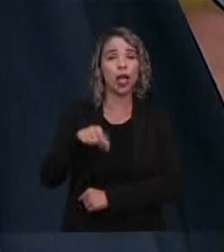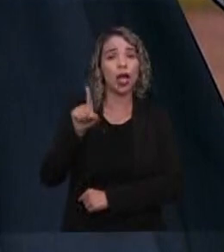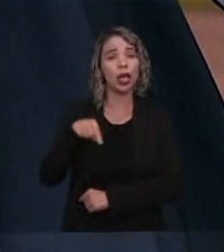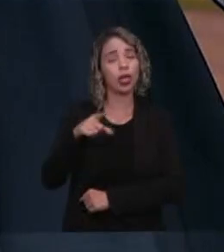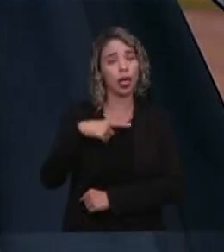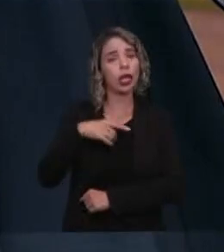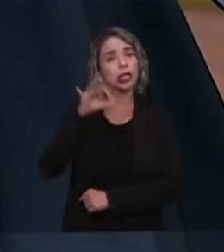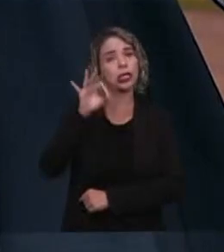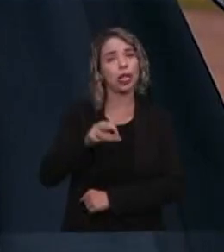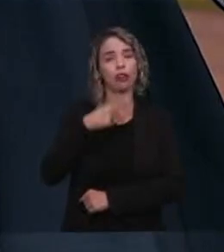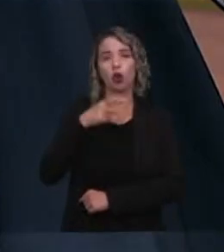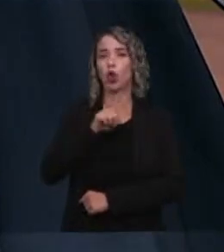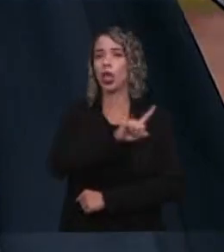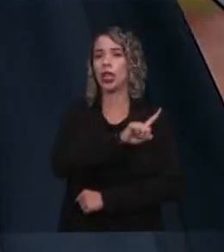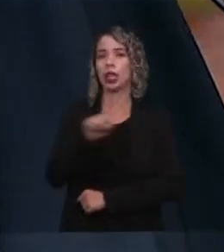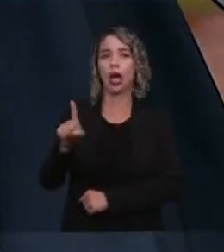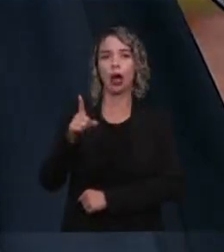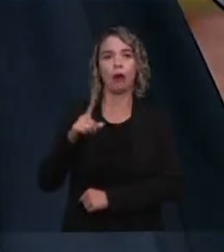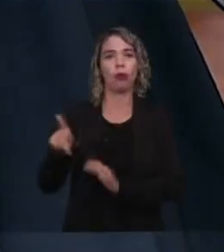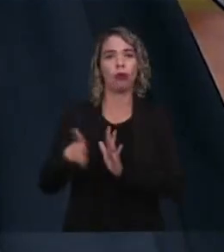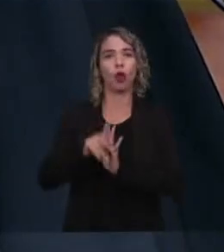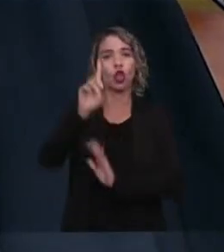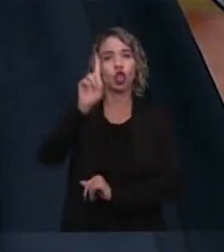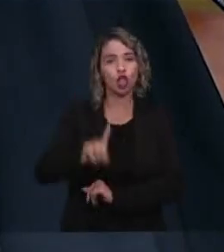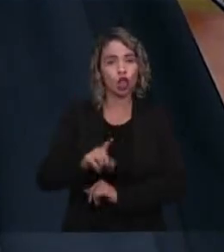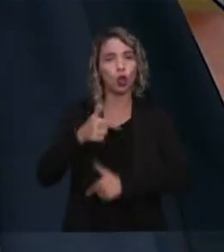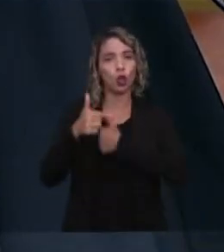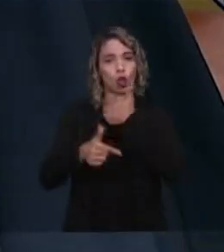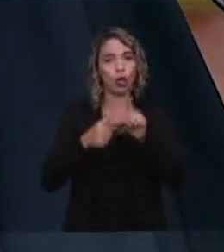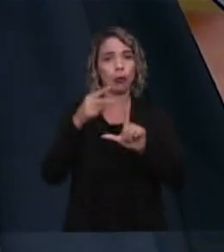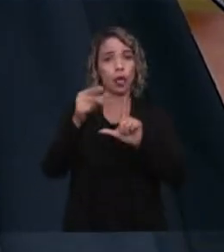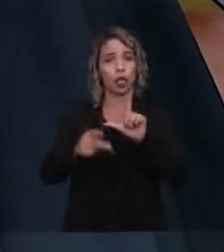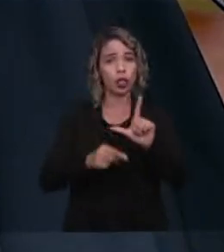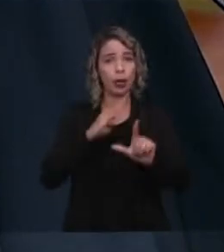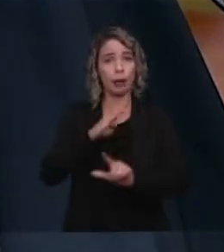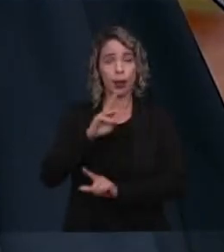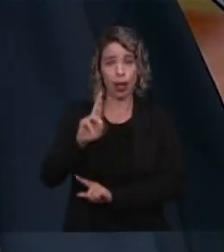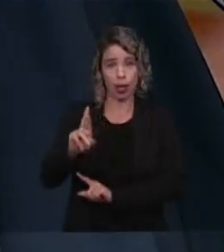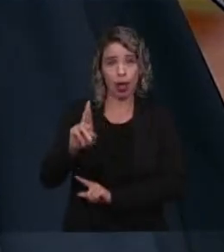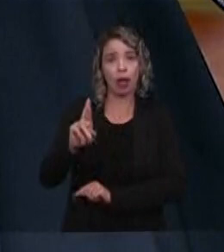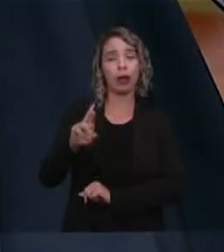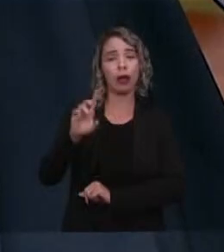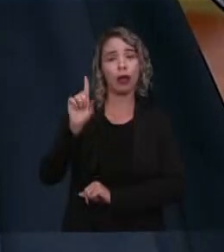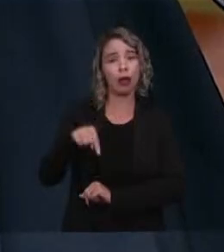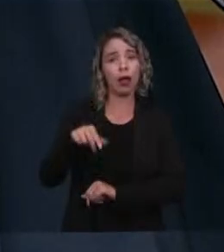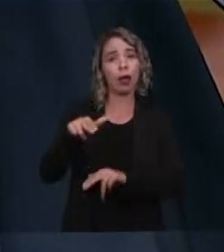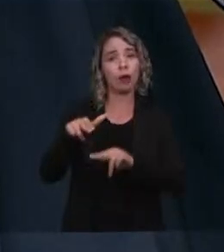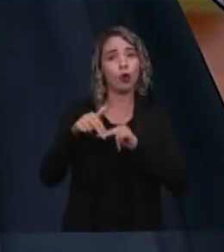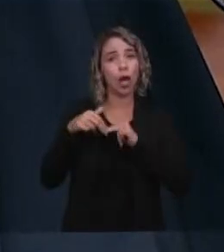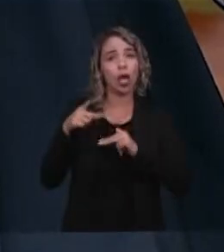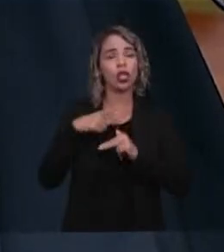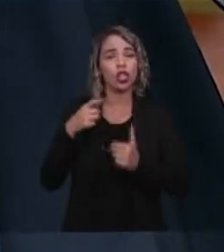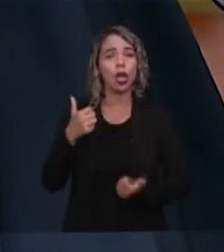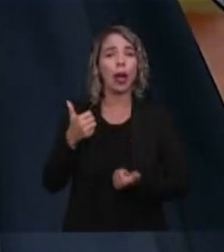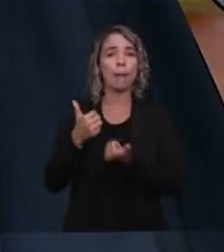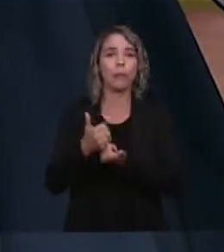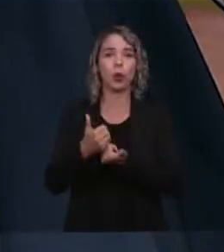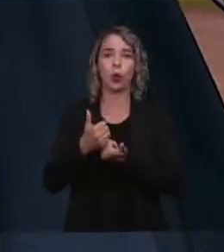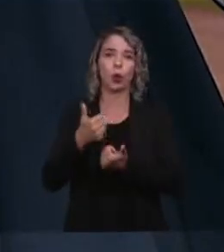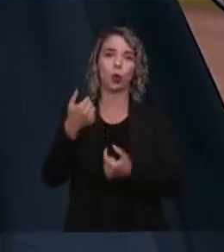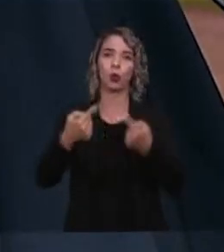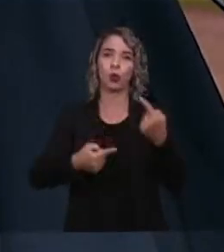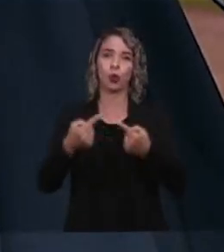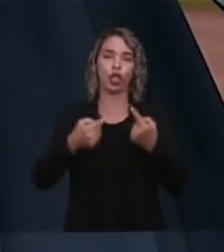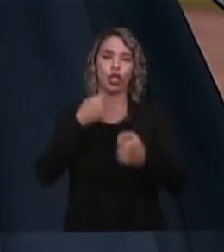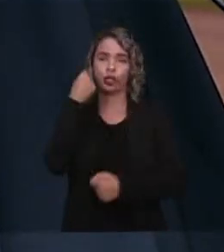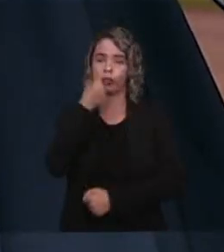foi categórico ao negar que sua ascensão ao cargo de diretor de operações de logística da BR Distribuidora S.A. tivesse advindo de apoio e ingerência política do